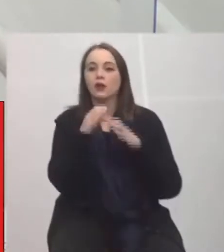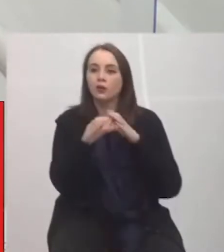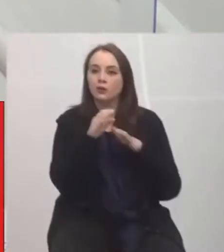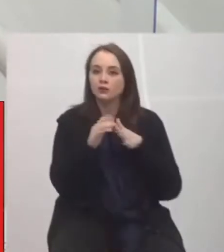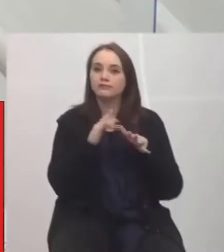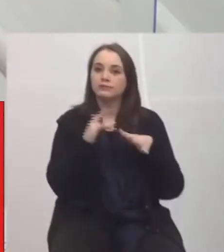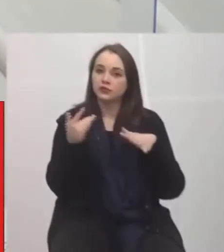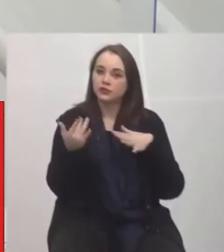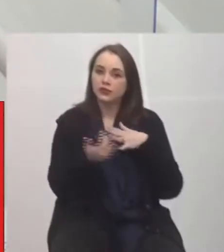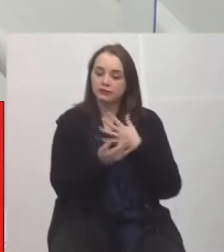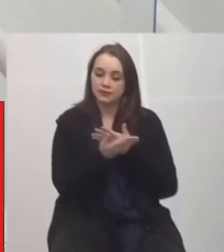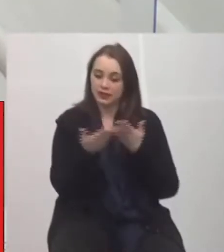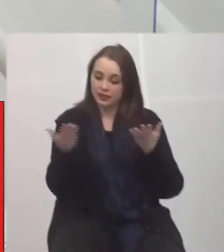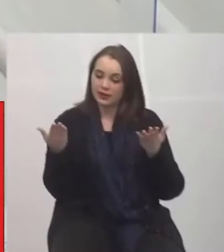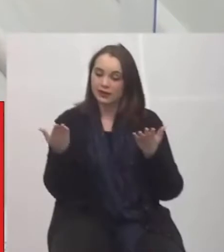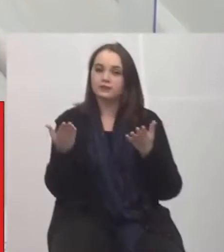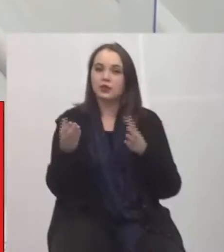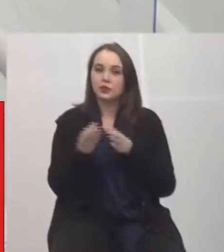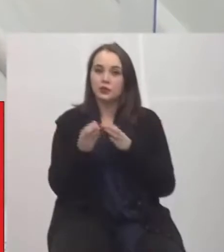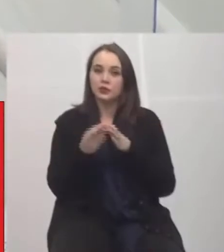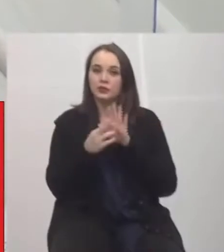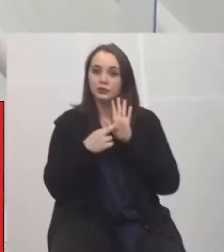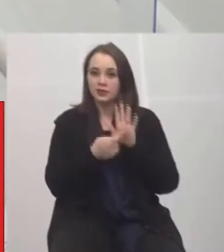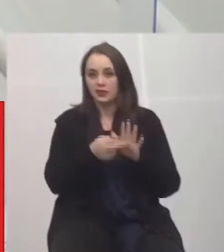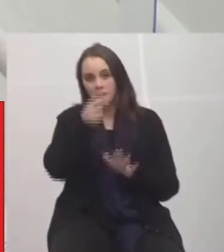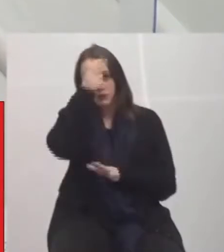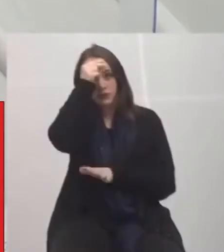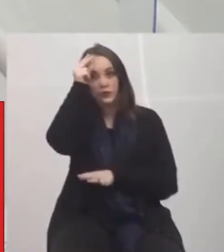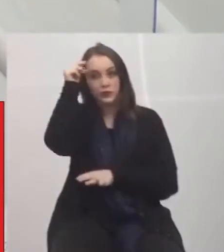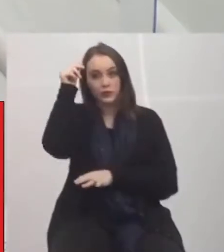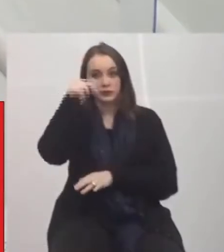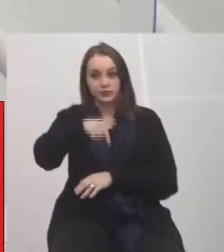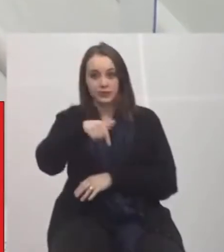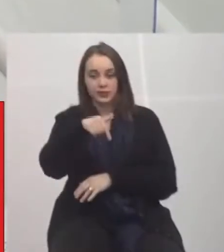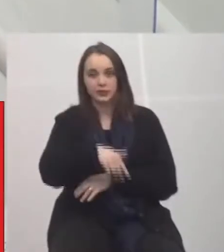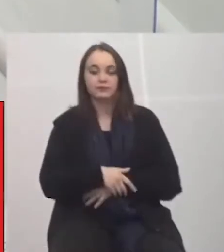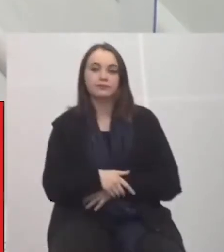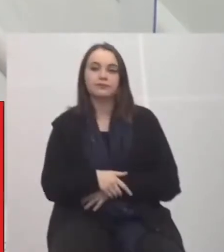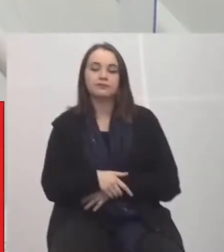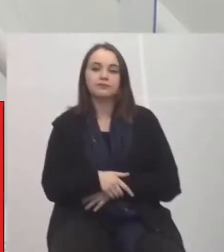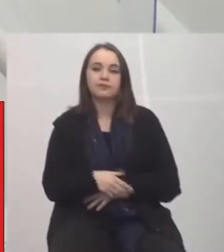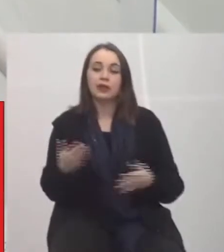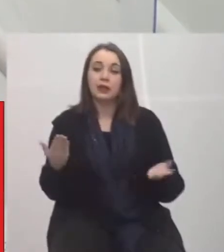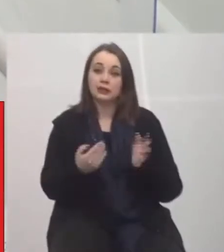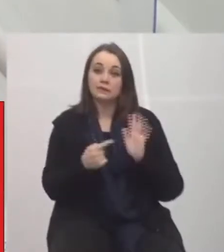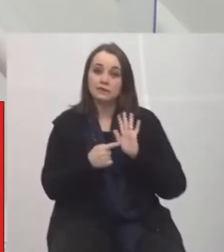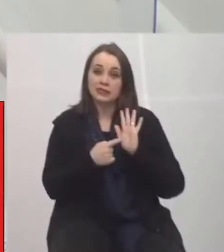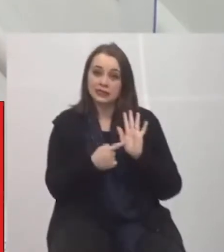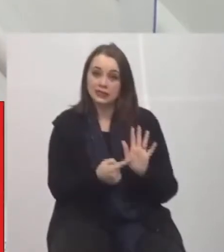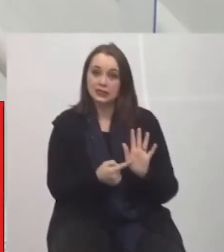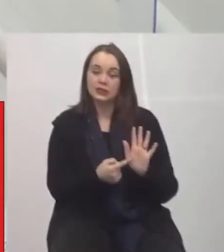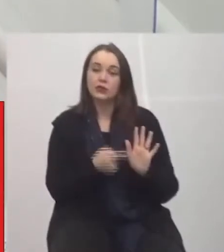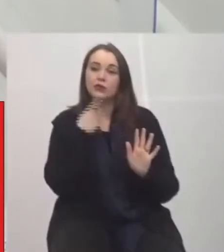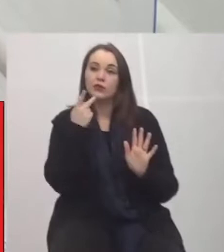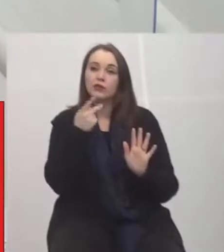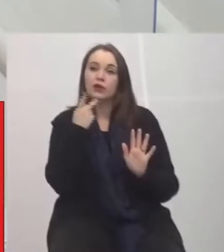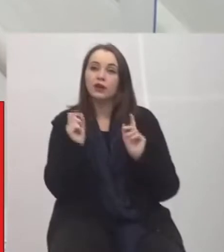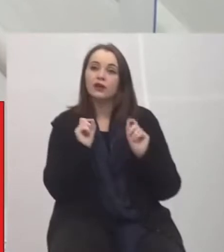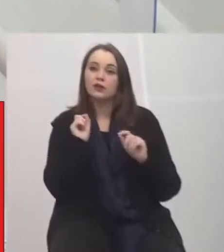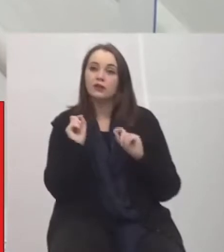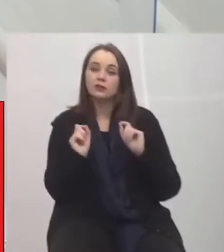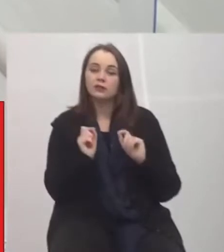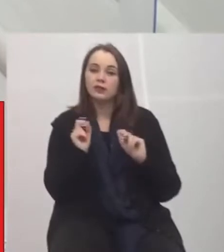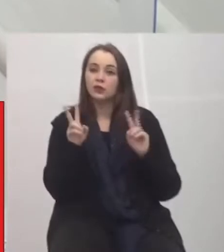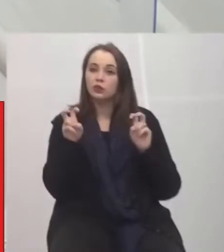os representantes da Prefeitura. Essa apresentação trata-se da